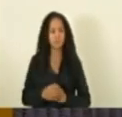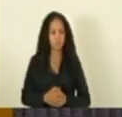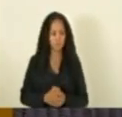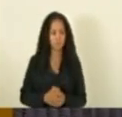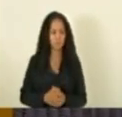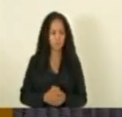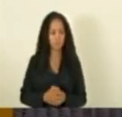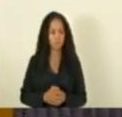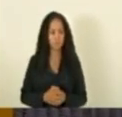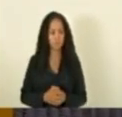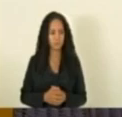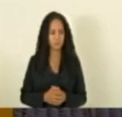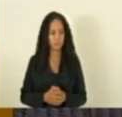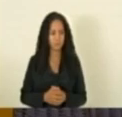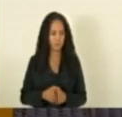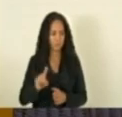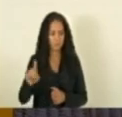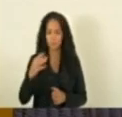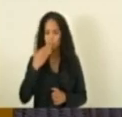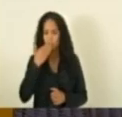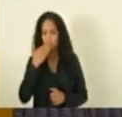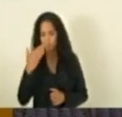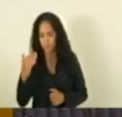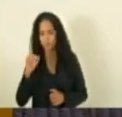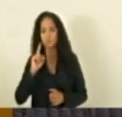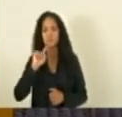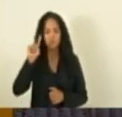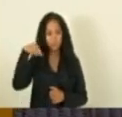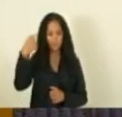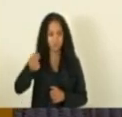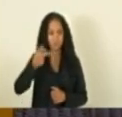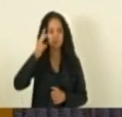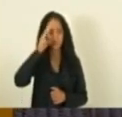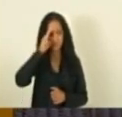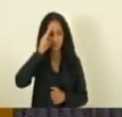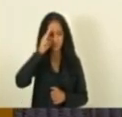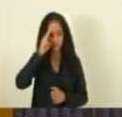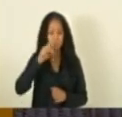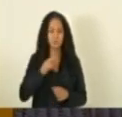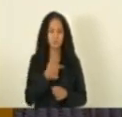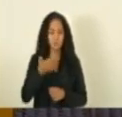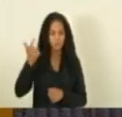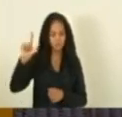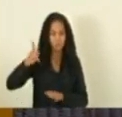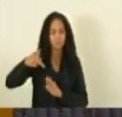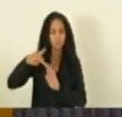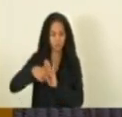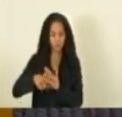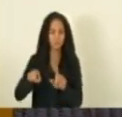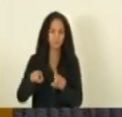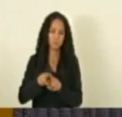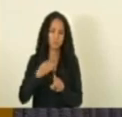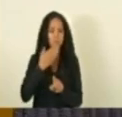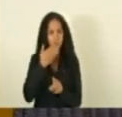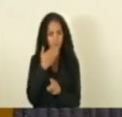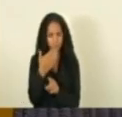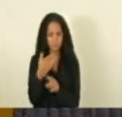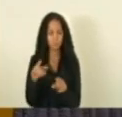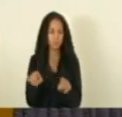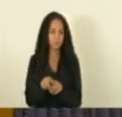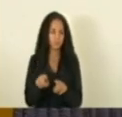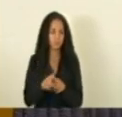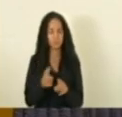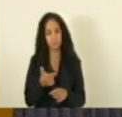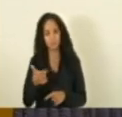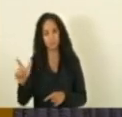Eu estou pedindo não indeterminadamente, até na próxima segunda. Nós temos um outro projeto, e também já peço à mesa, um outro